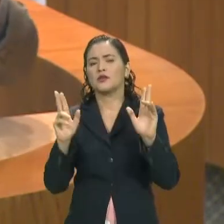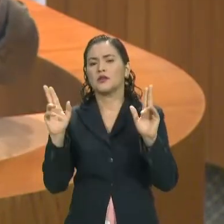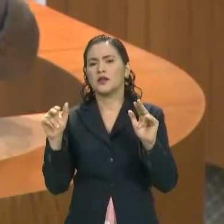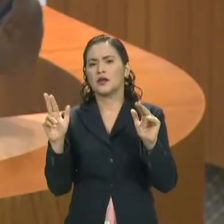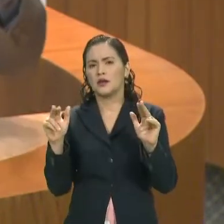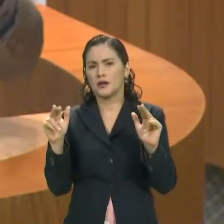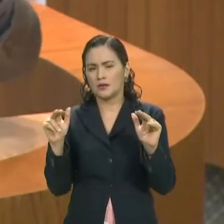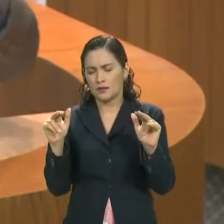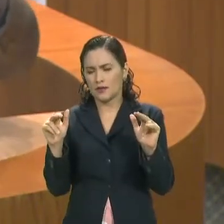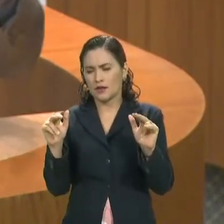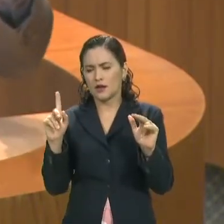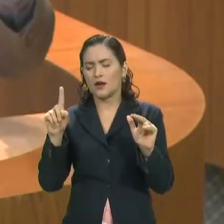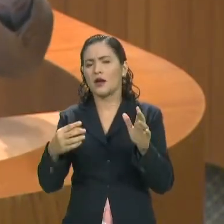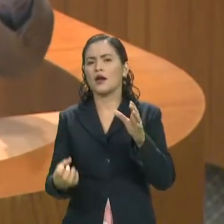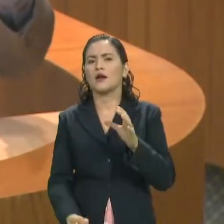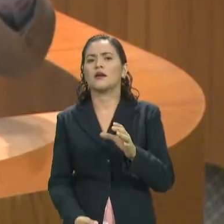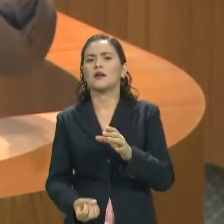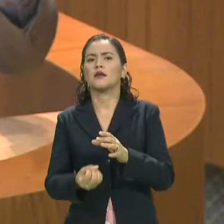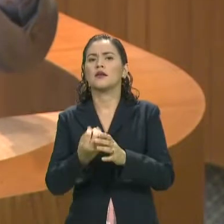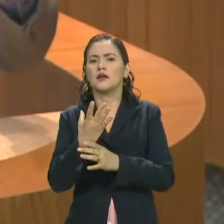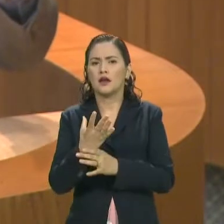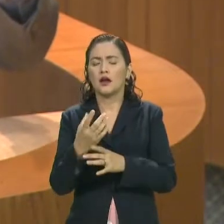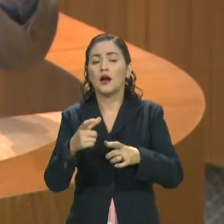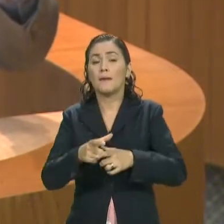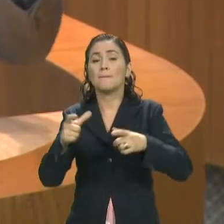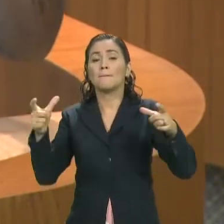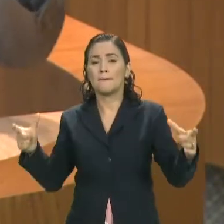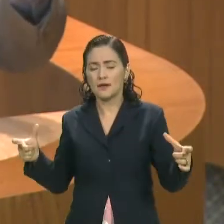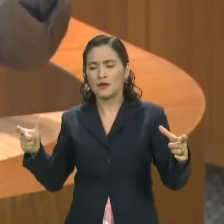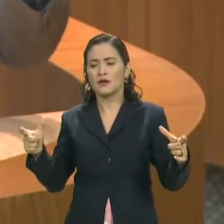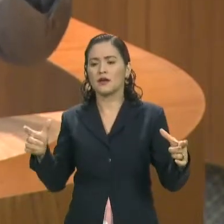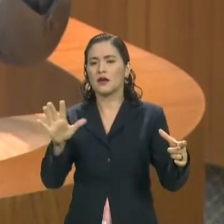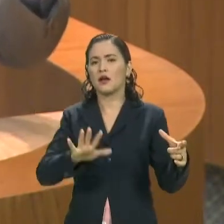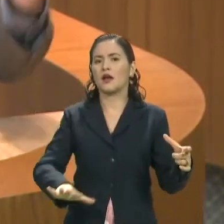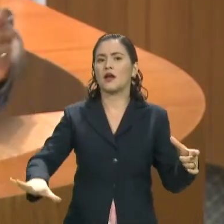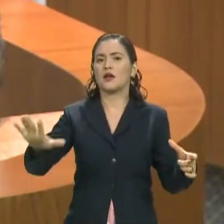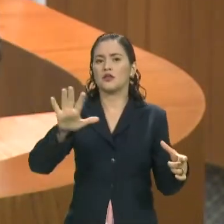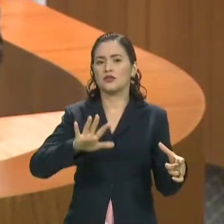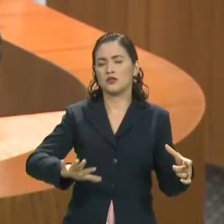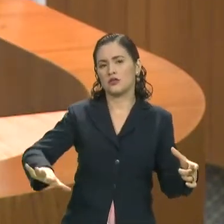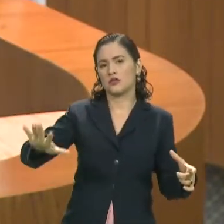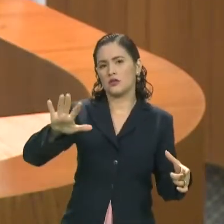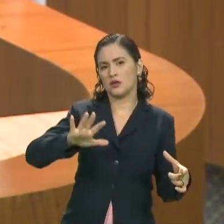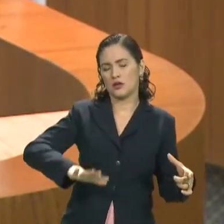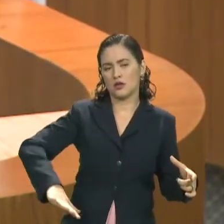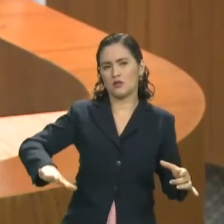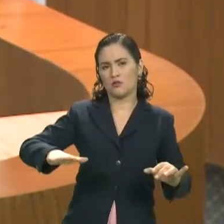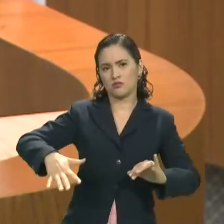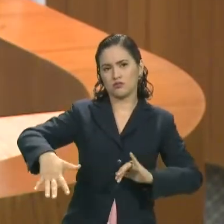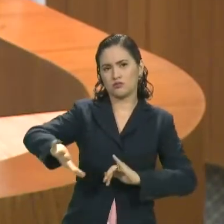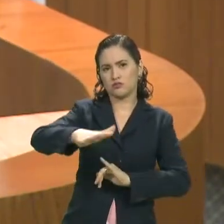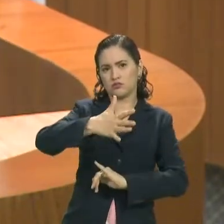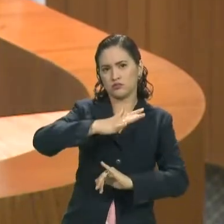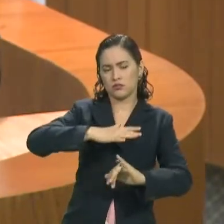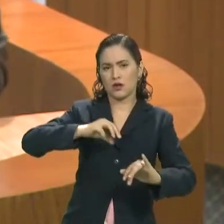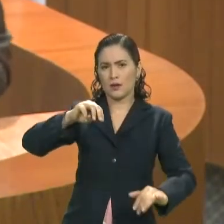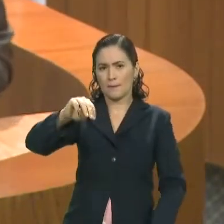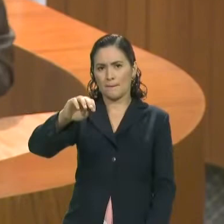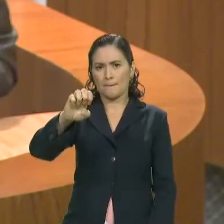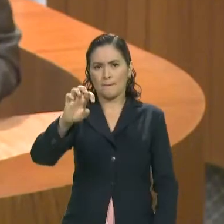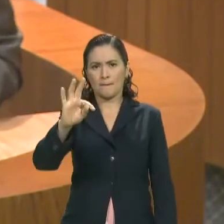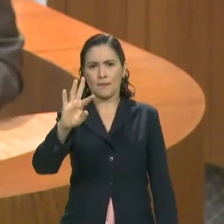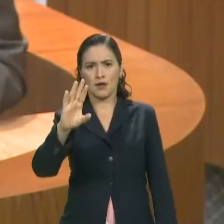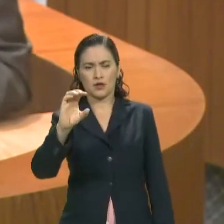que tratava sobre a criação, ampliação da região metropolitana do estado do Maranhão, que eu me